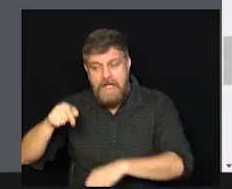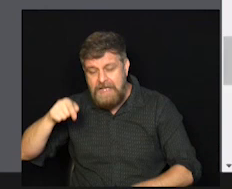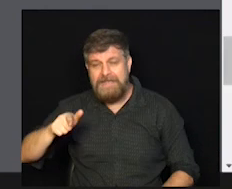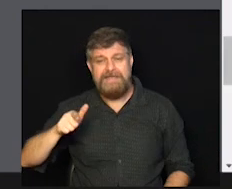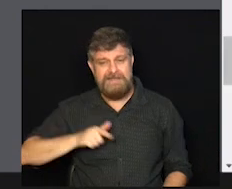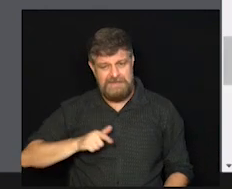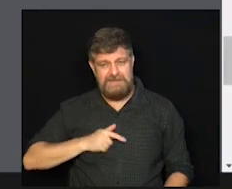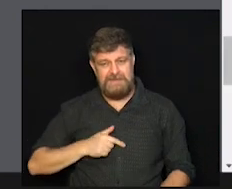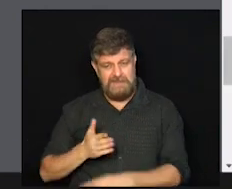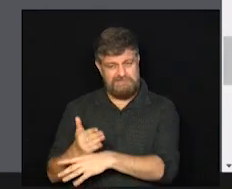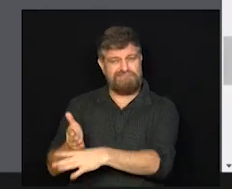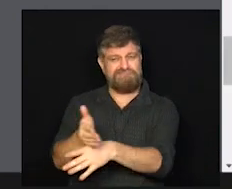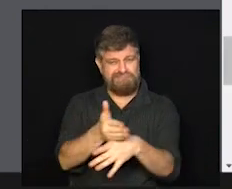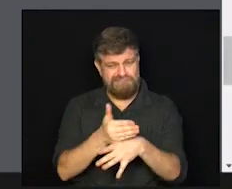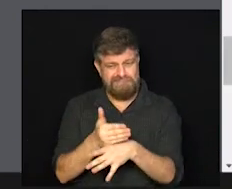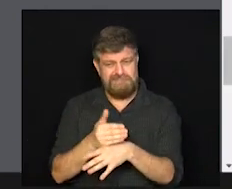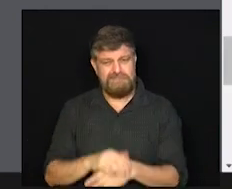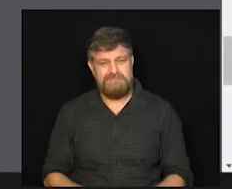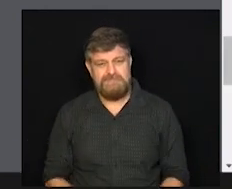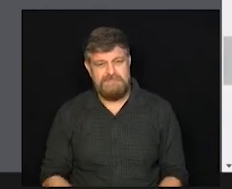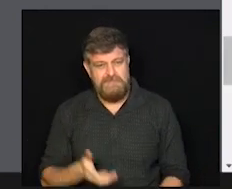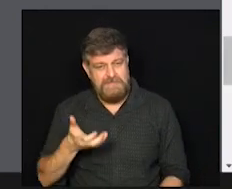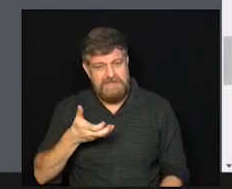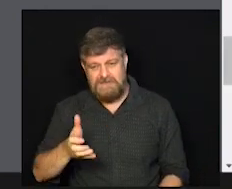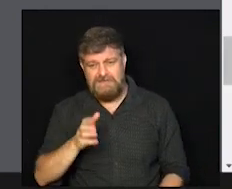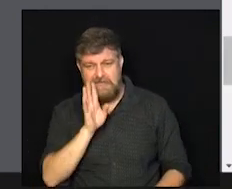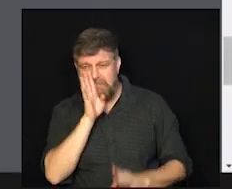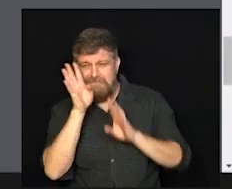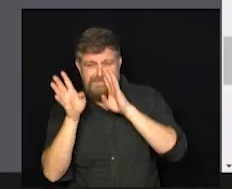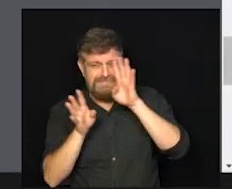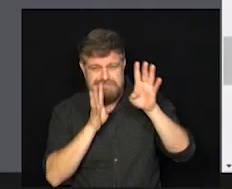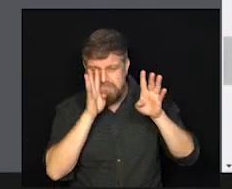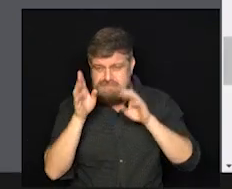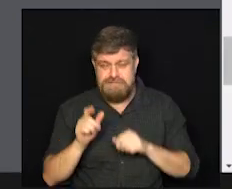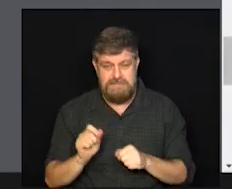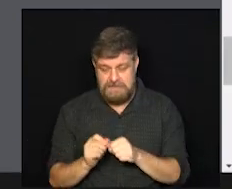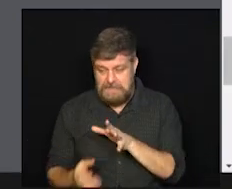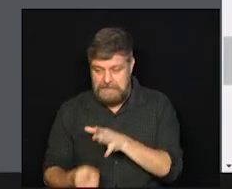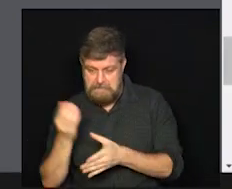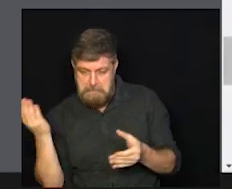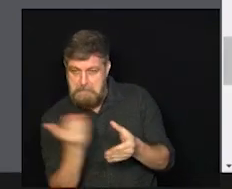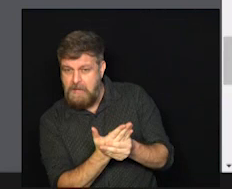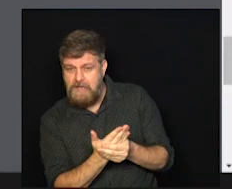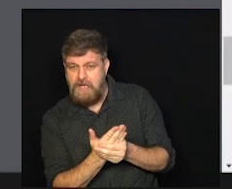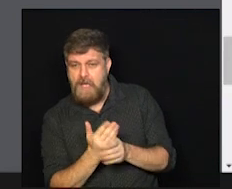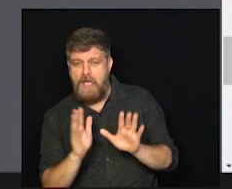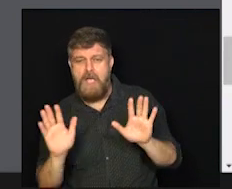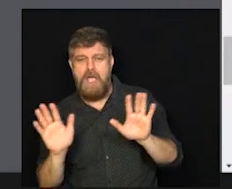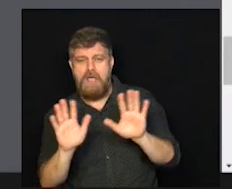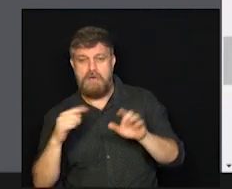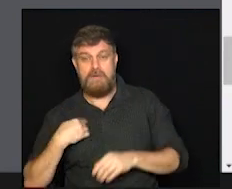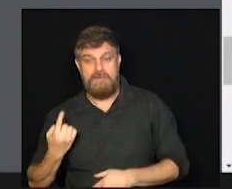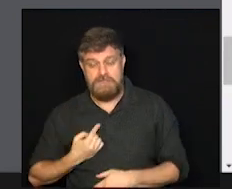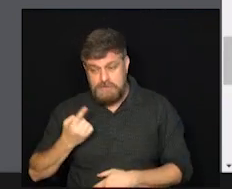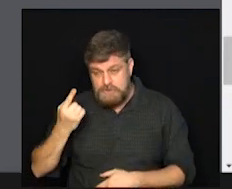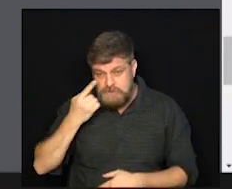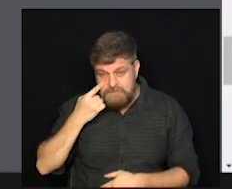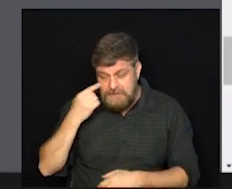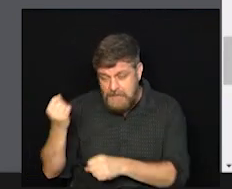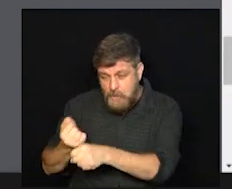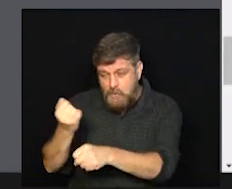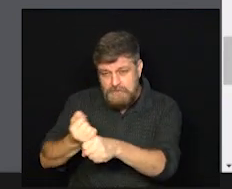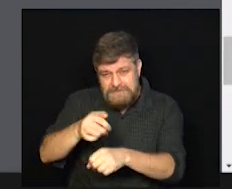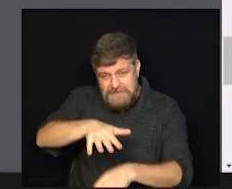desvio. Olha, eu não quero fazer aqui uma CPI, mas acho que nós avaliarmos aqui muitos empreendimentos públicos